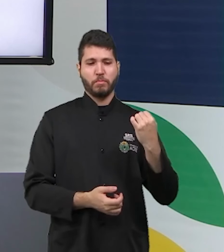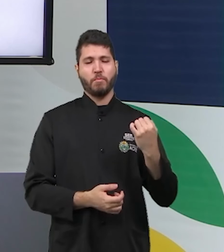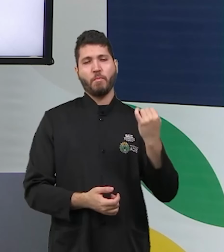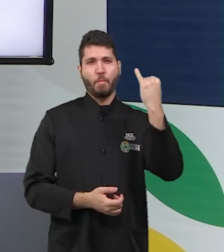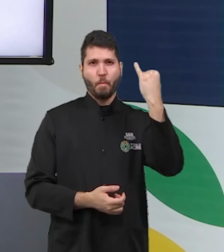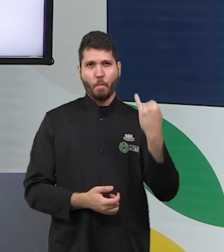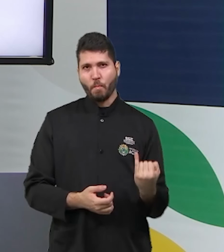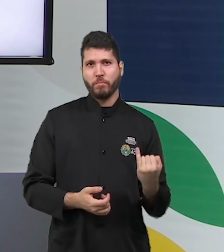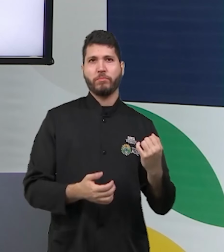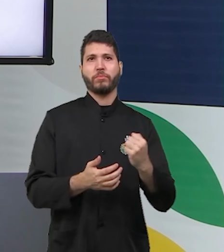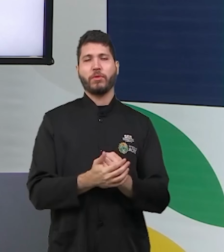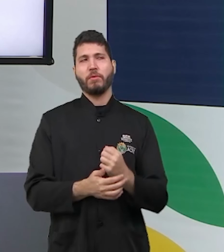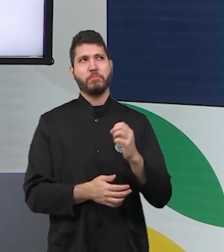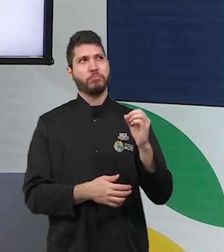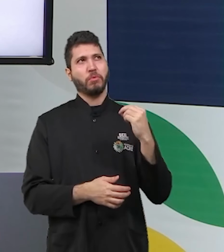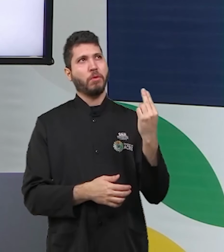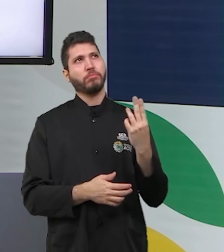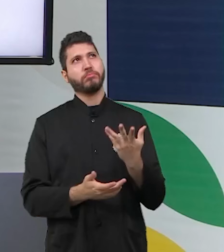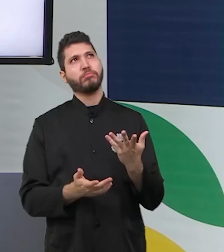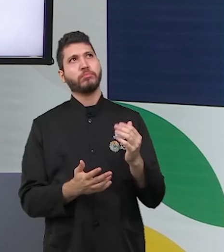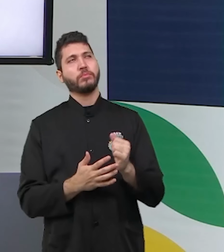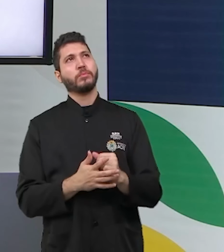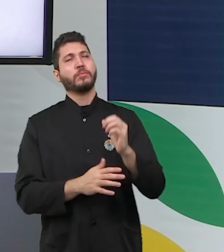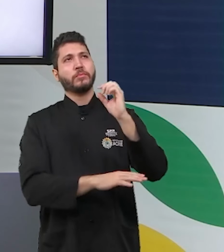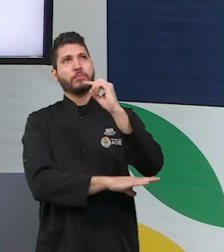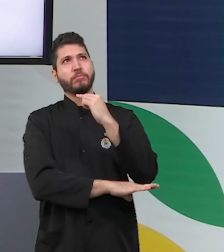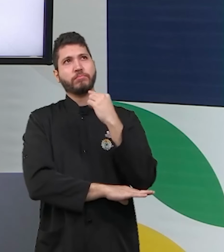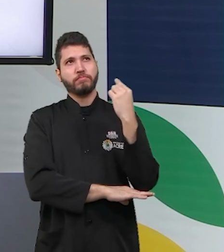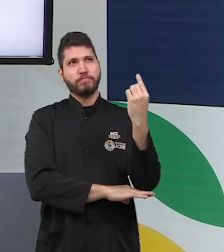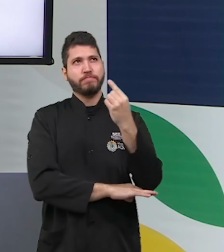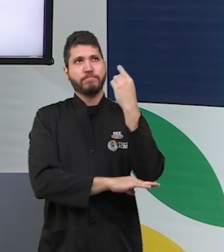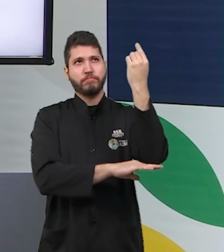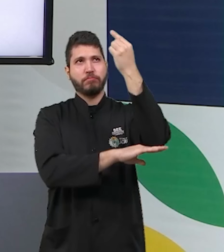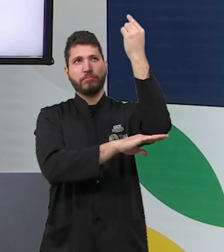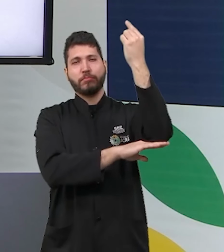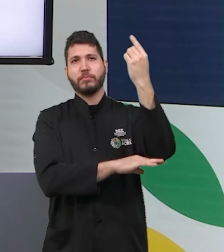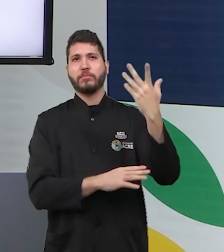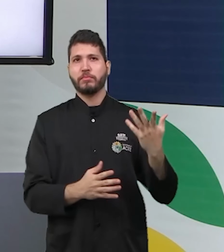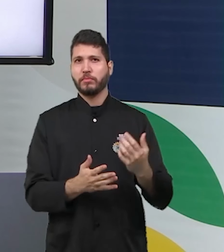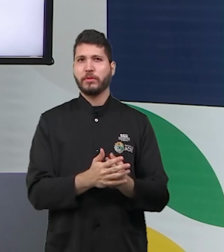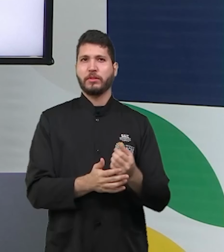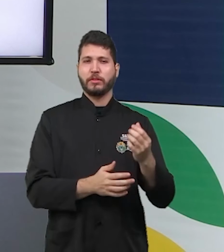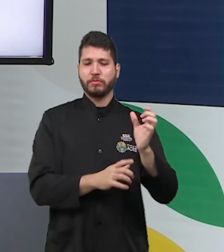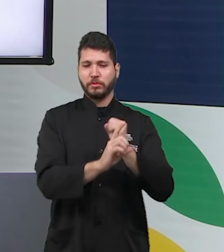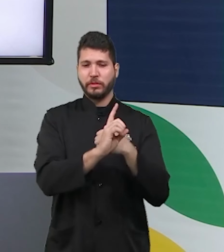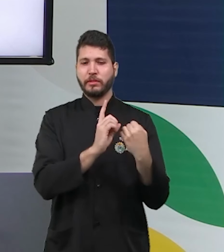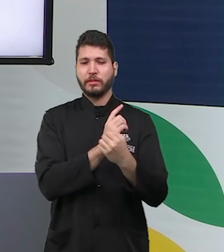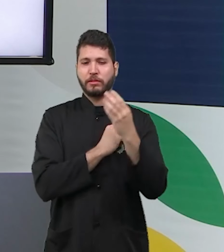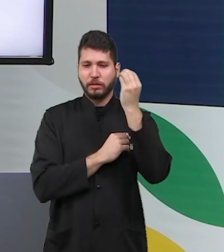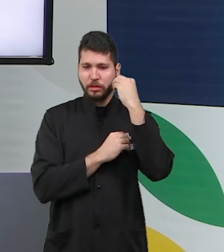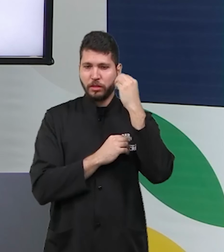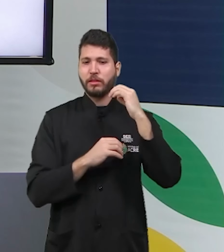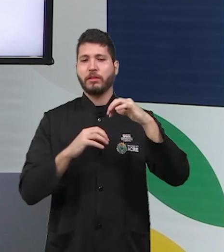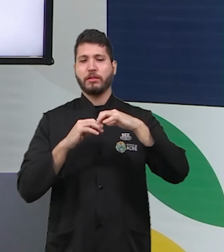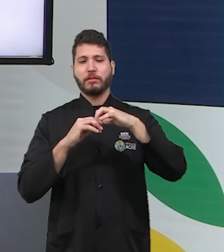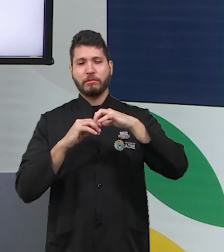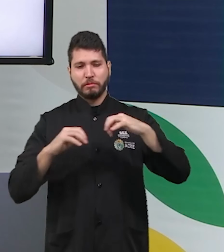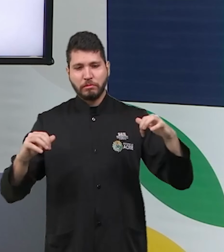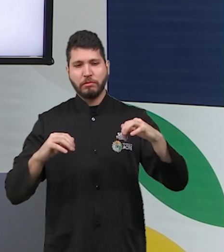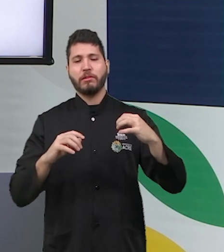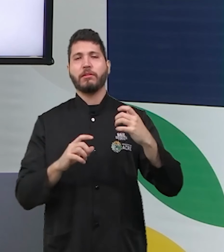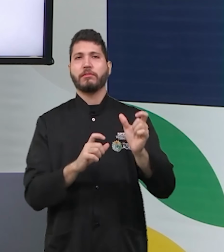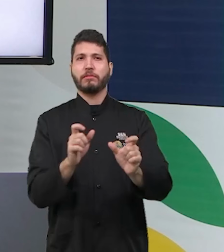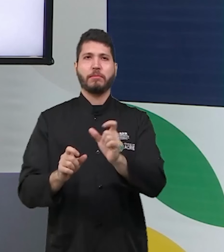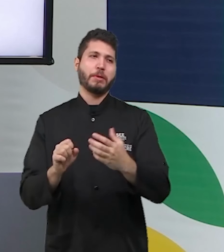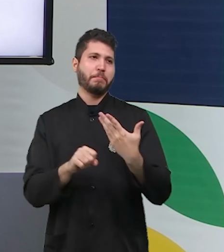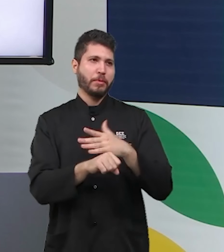alta, as pessoas sempre estão dando um jeito de excluir pessoas em todos os campos, né, da vida, e no esporte